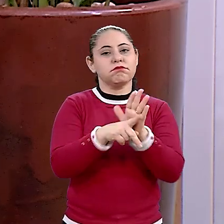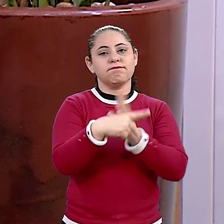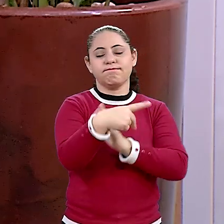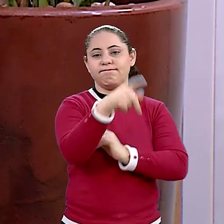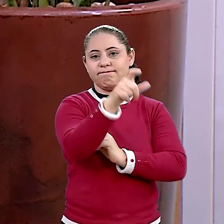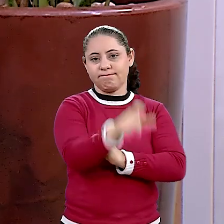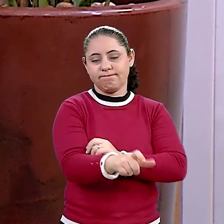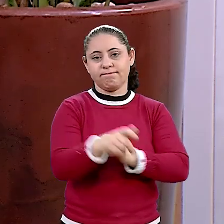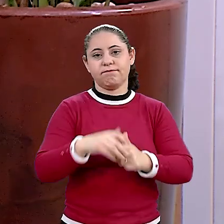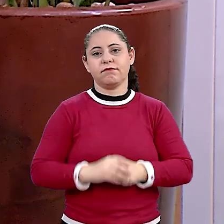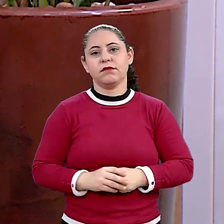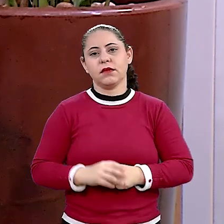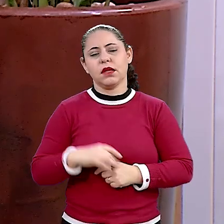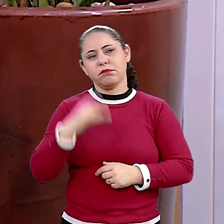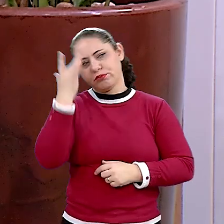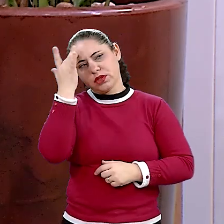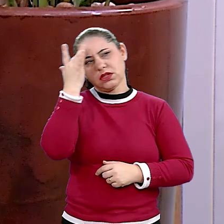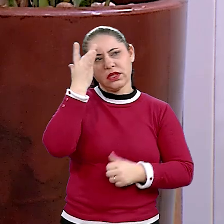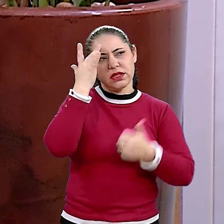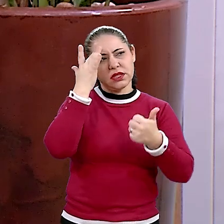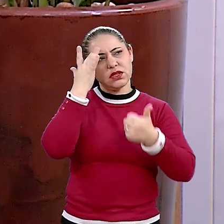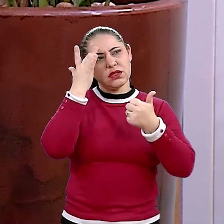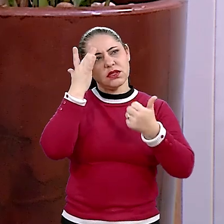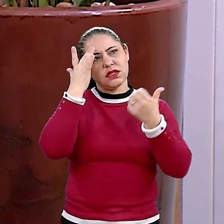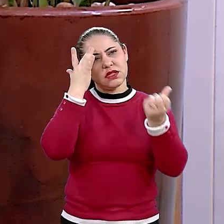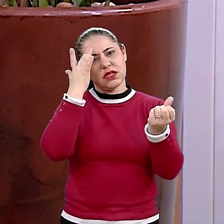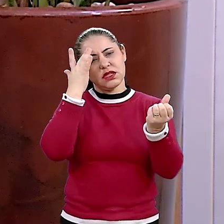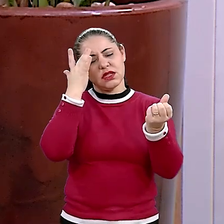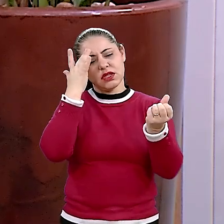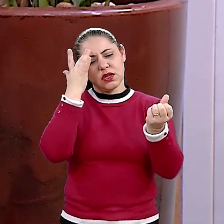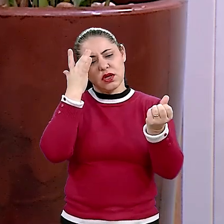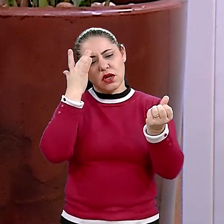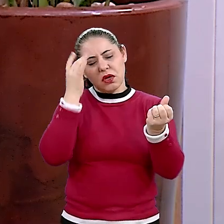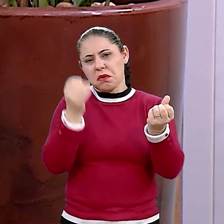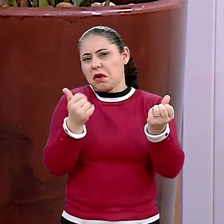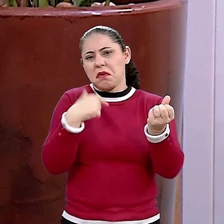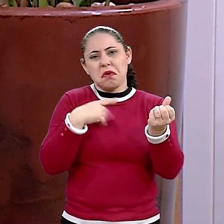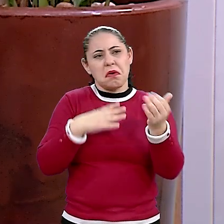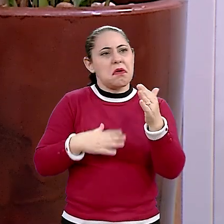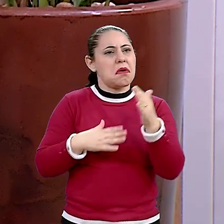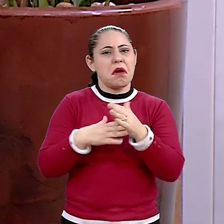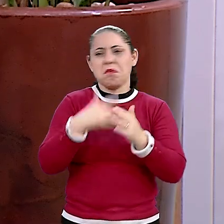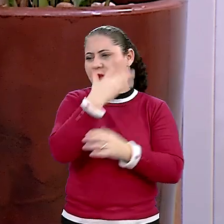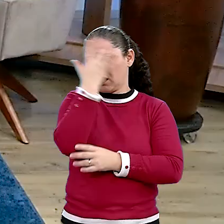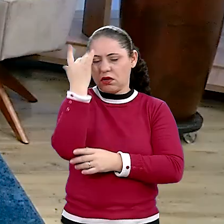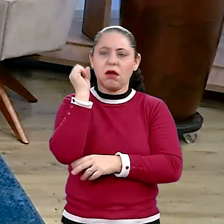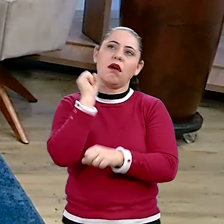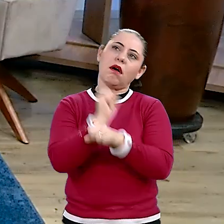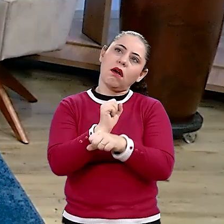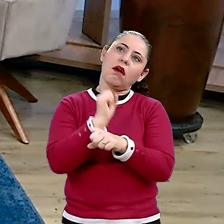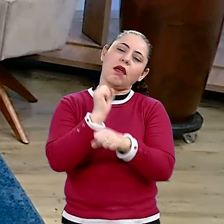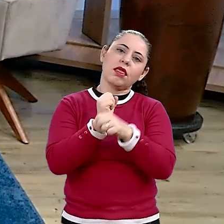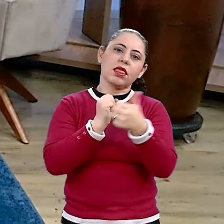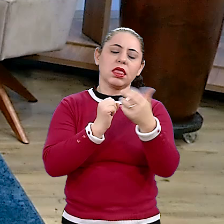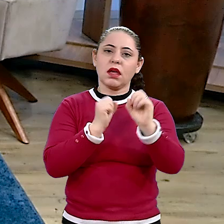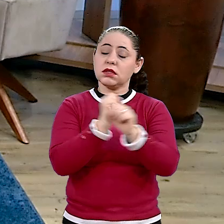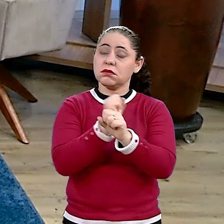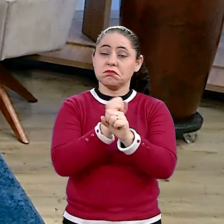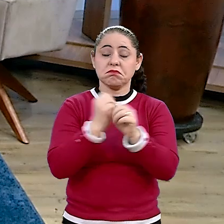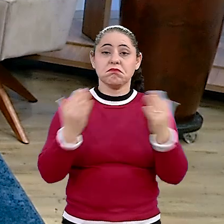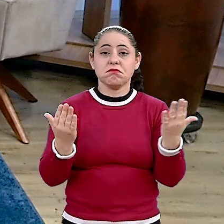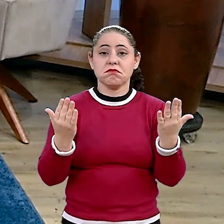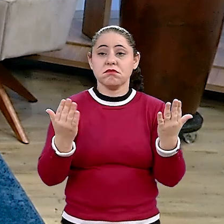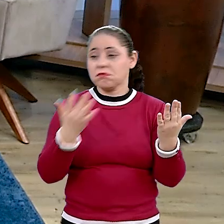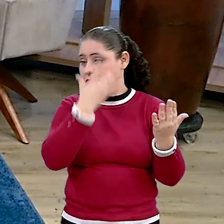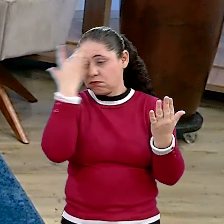cirurgia. Então, você imagina que são 116 meses, nós estamos falando de uma década praticamente que a pessoa teria que aguardar. Naturalmente que as